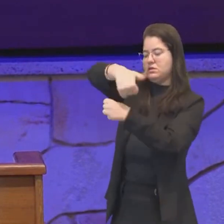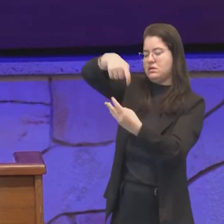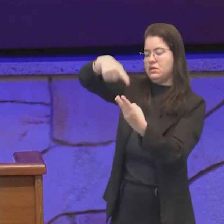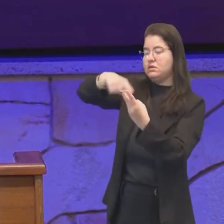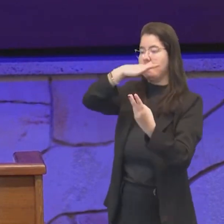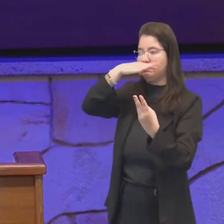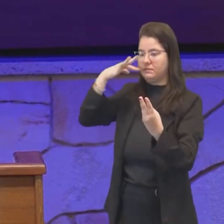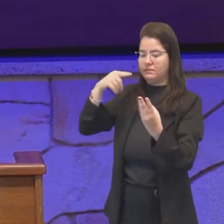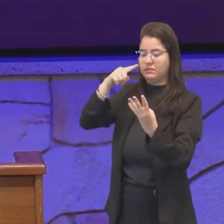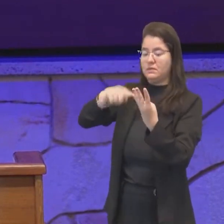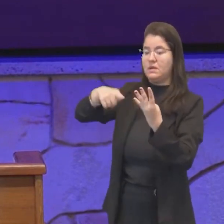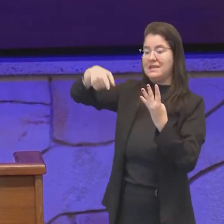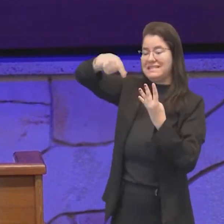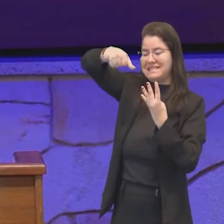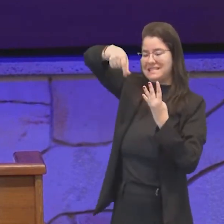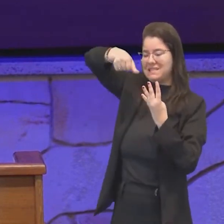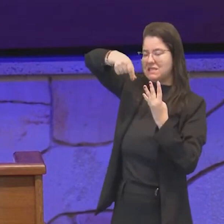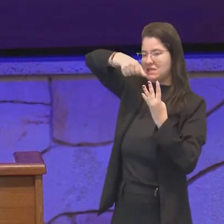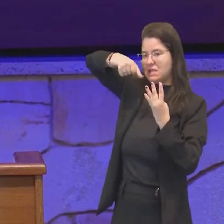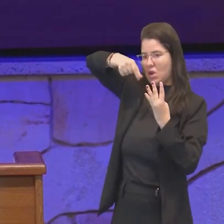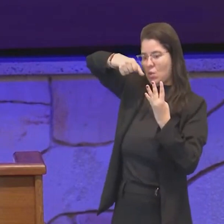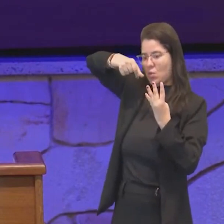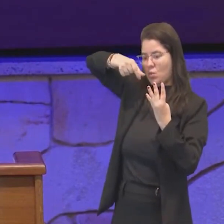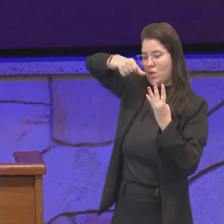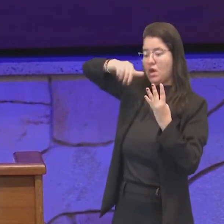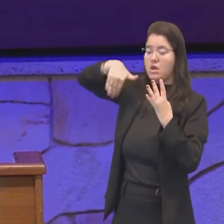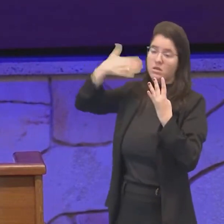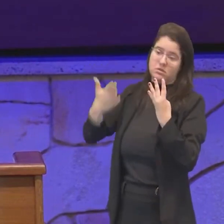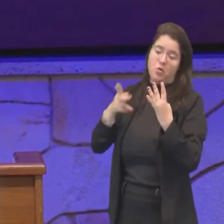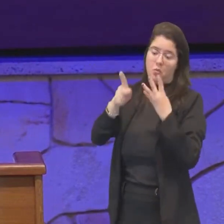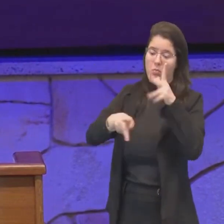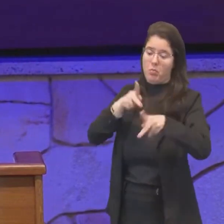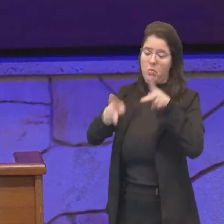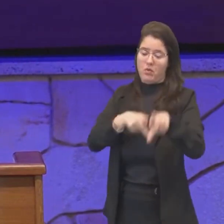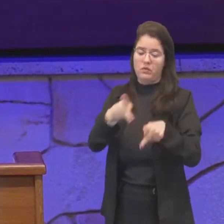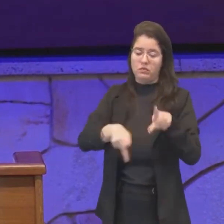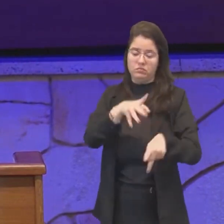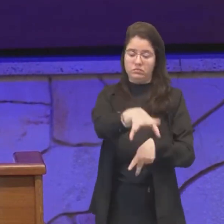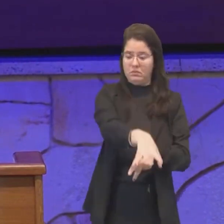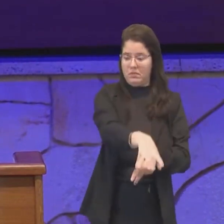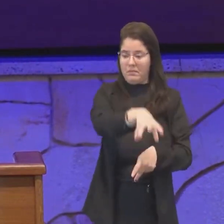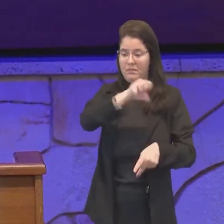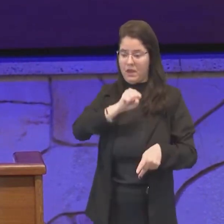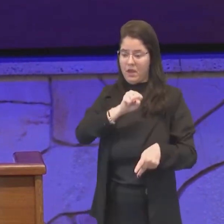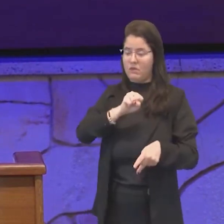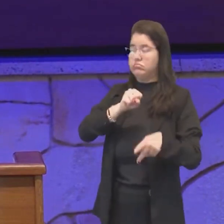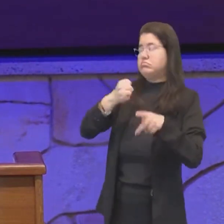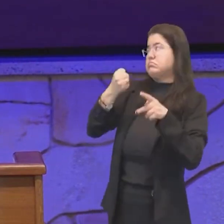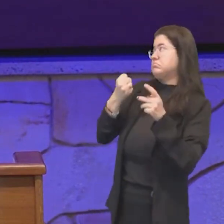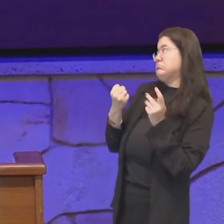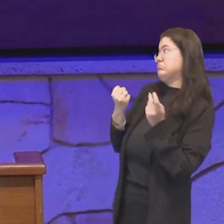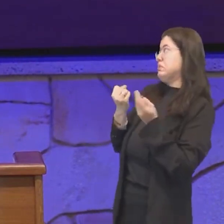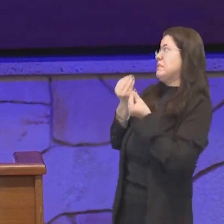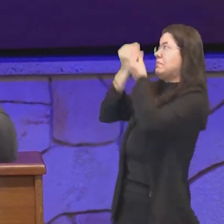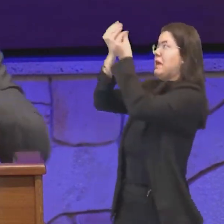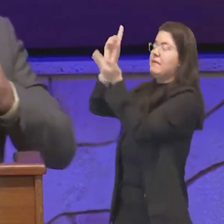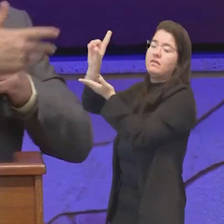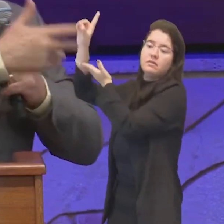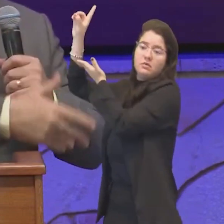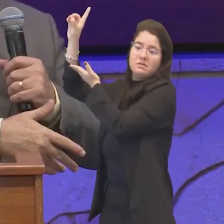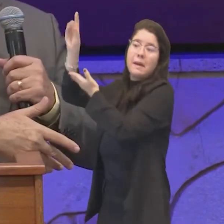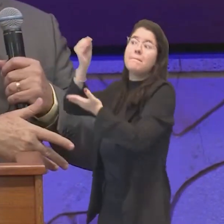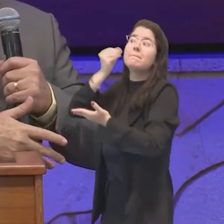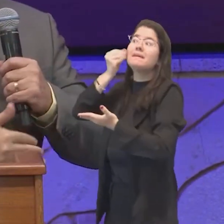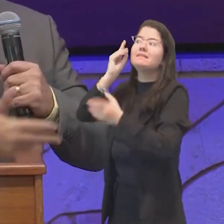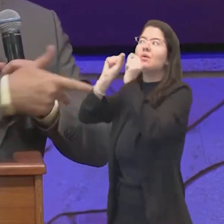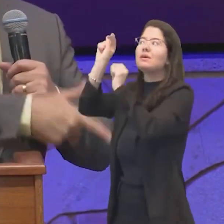o quarto o sal, e ele então apresenta aqui ribeiros de azeite no sacrifício para tentar